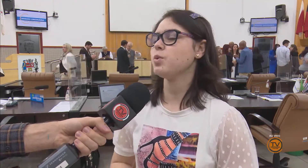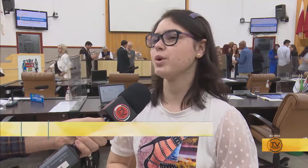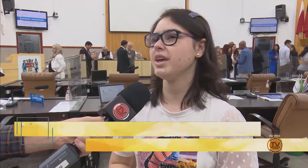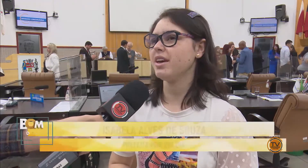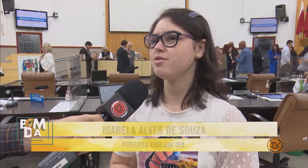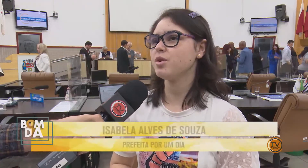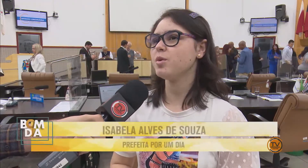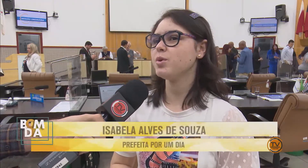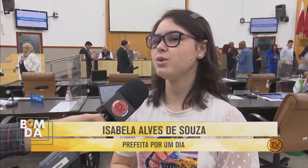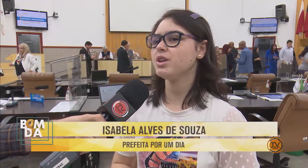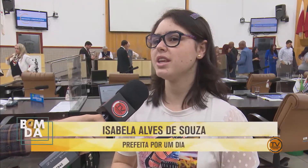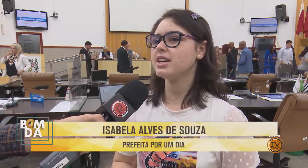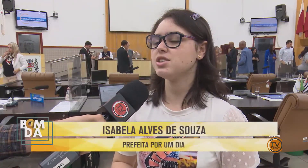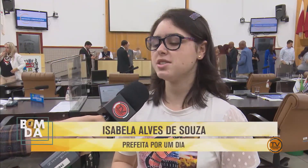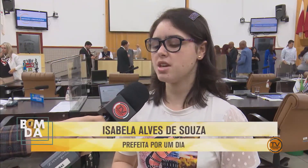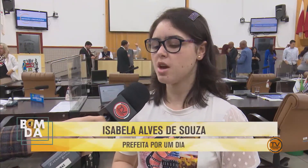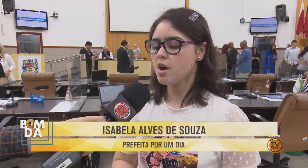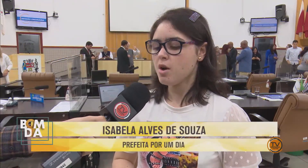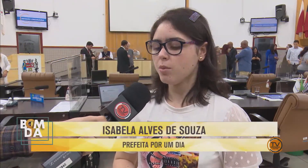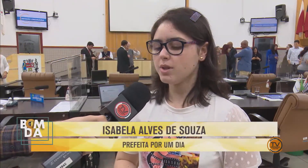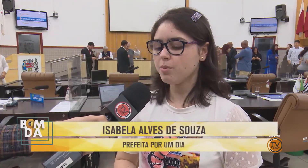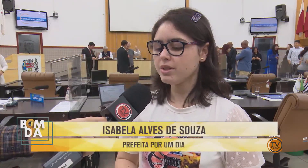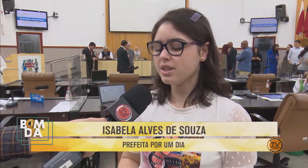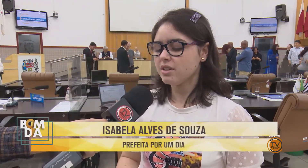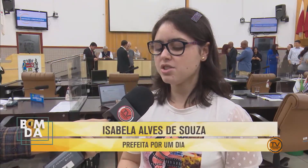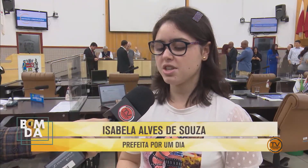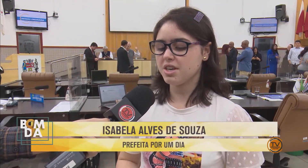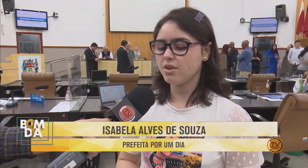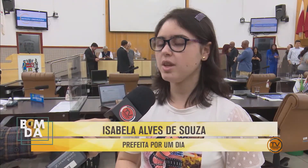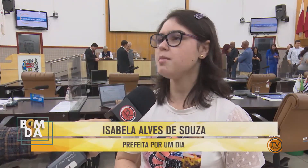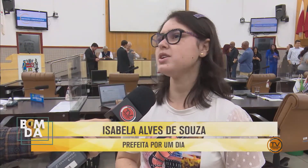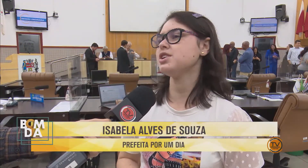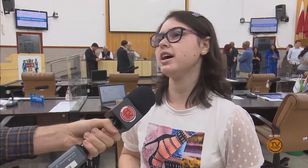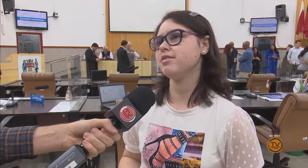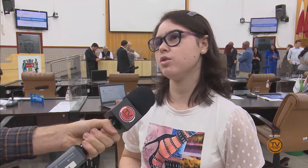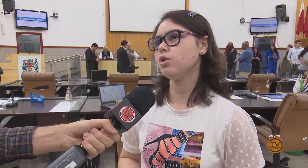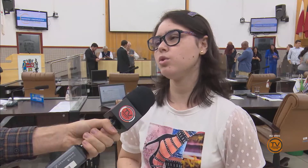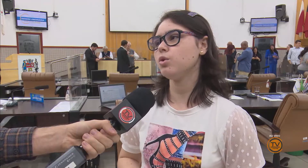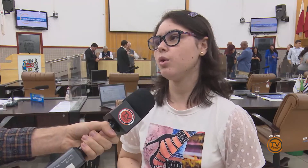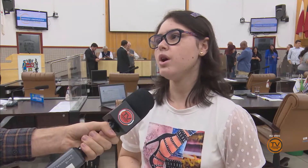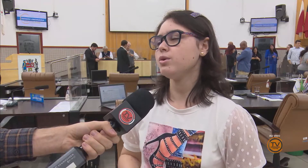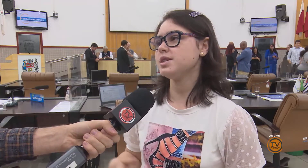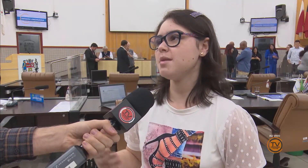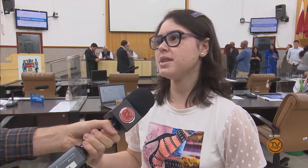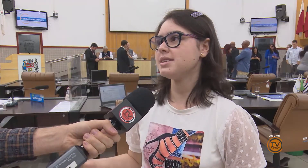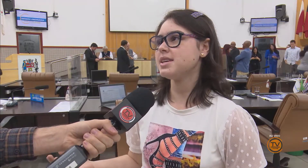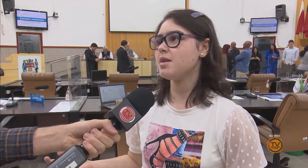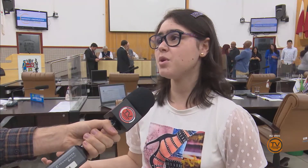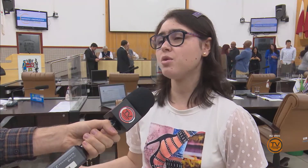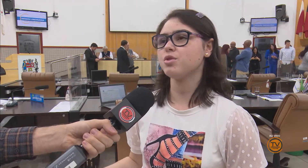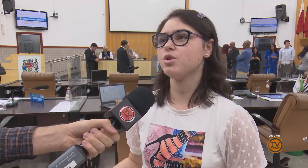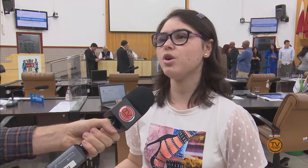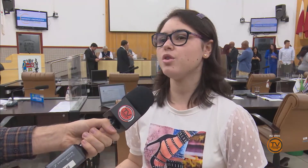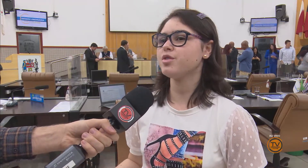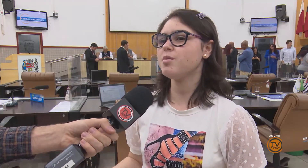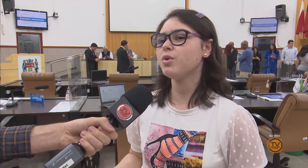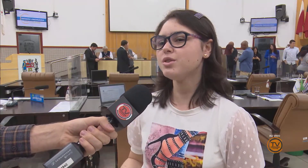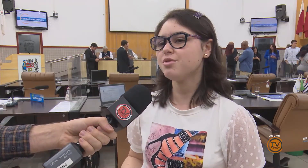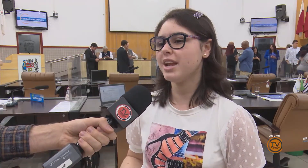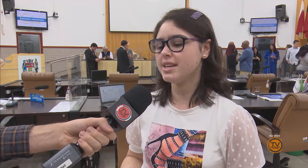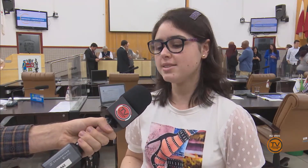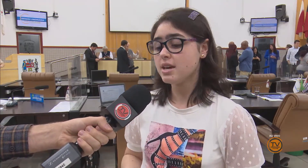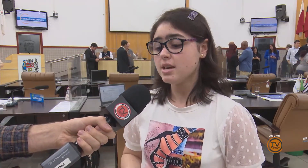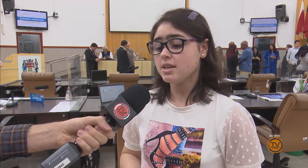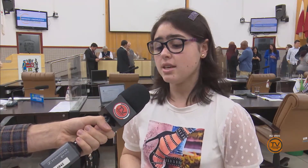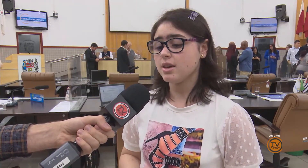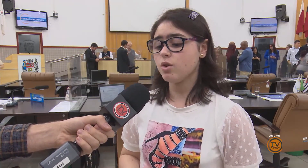a Deus, porque foi uma oportunidade, assim, muito importante, que eu nem imaginava. Quando o CMDCA me convidou, eu fiquei